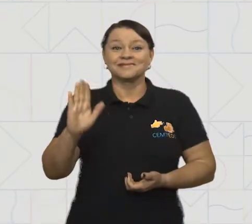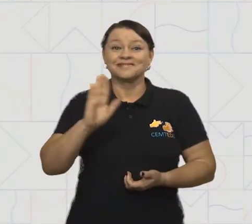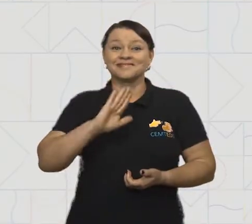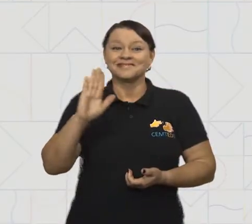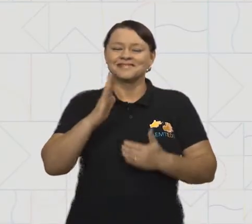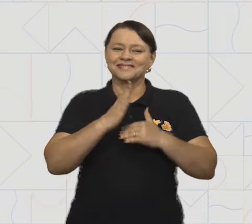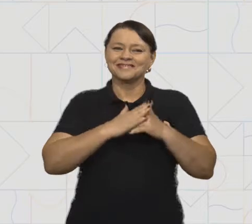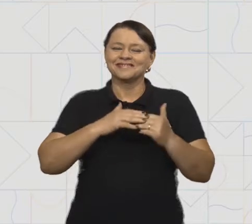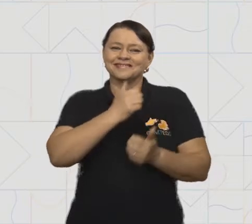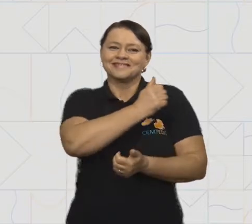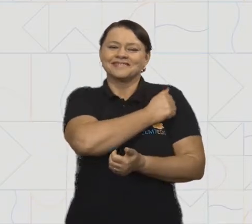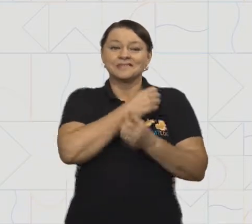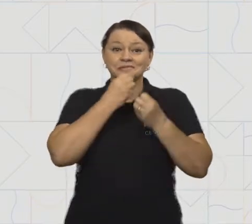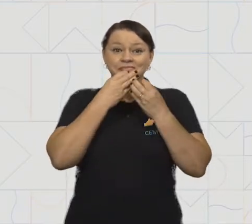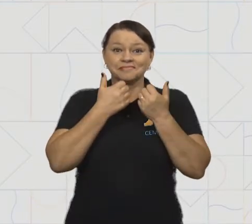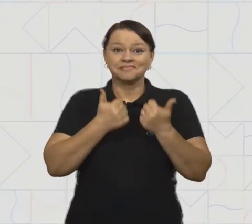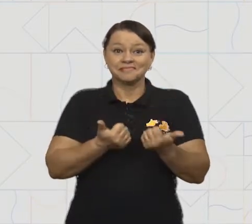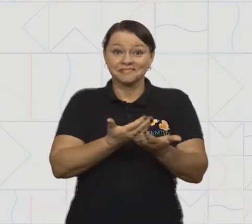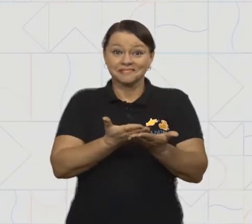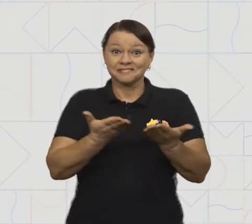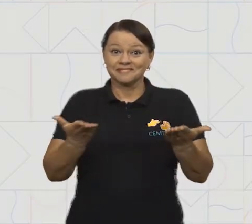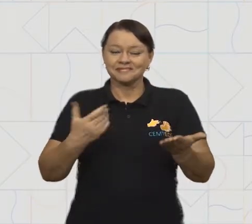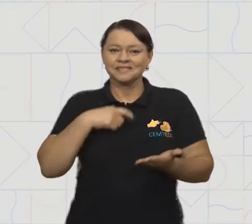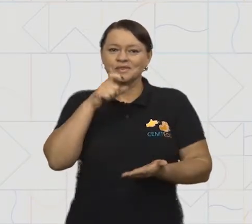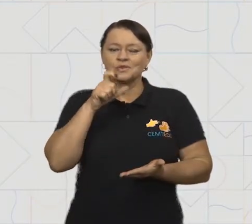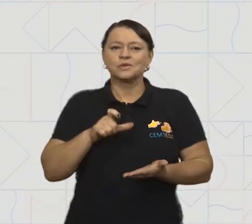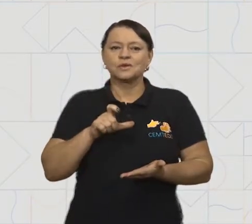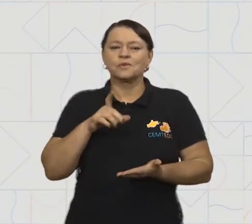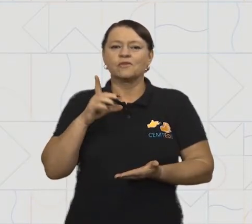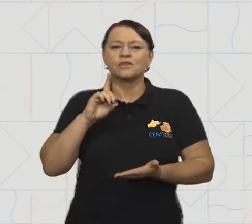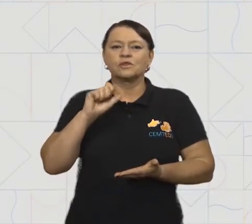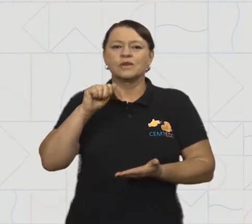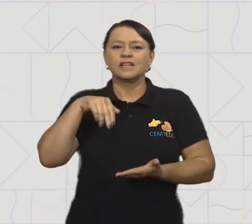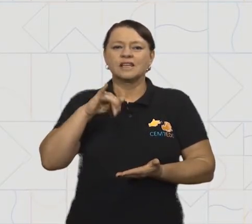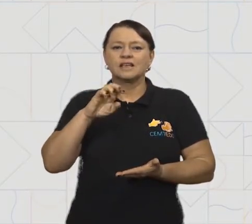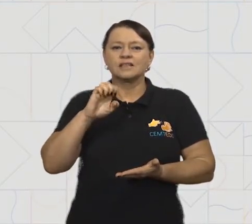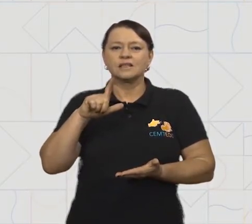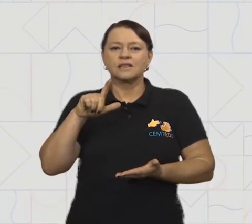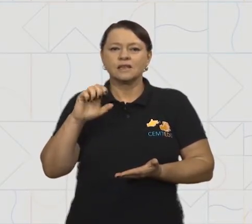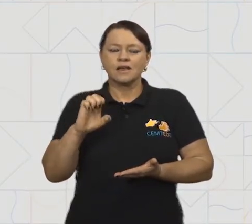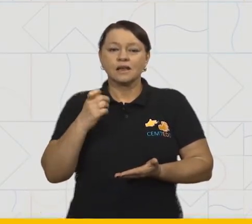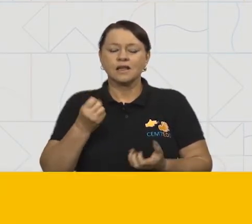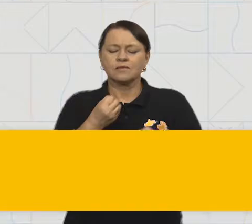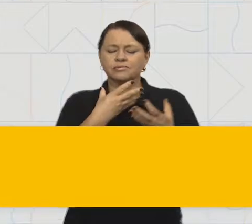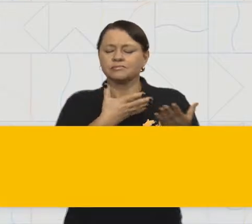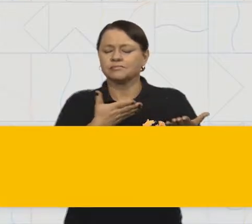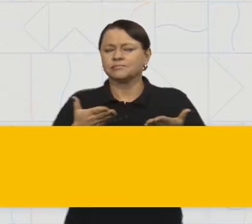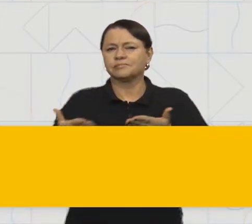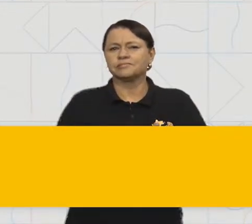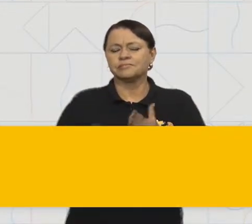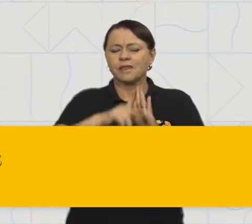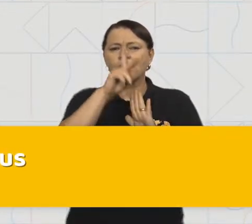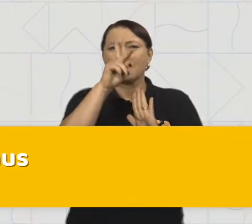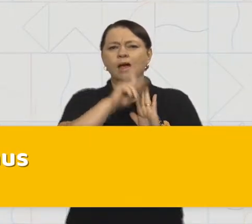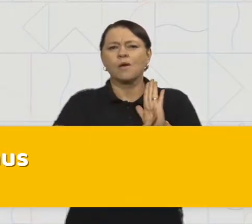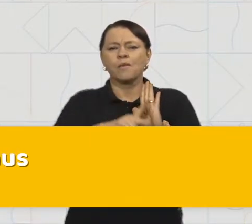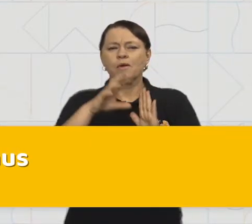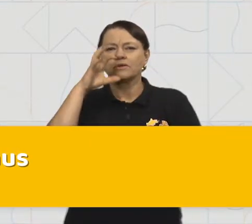Oi, oi, queridos alunos, tudo bem com vocês? Eu sou a professora Daniele Nunes e sejam todos bem-vindos ao